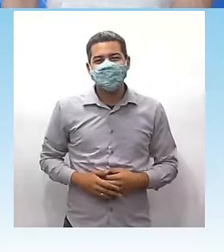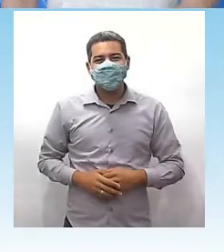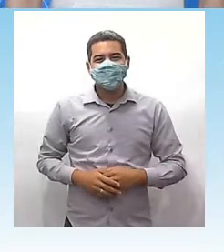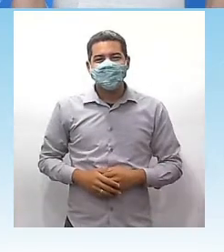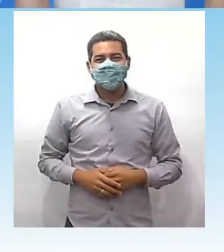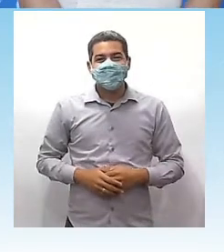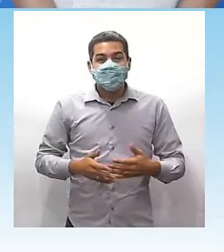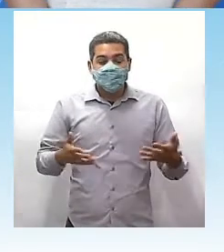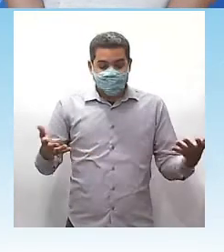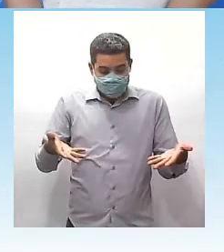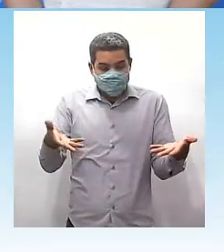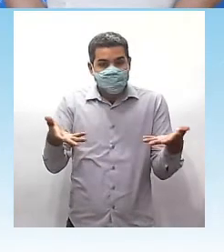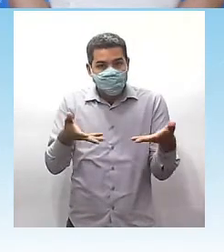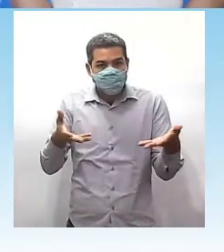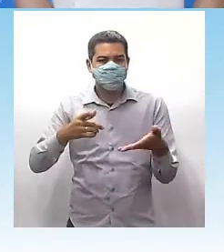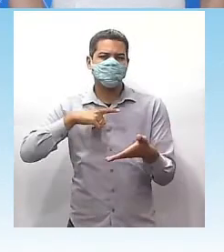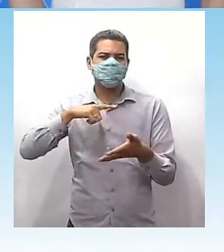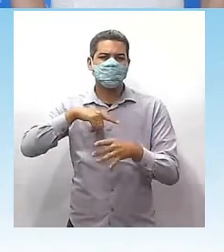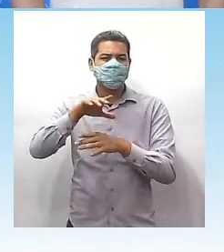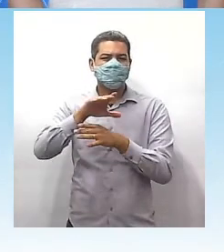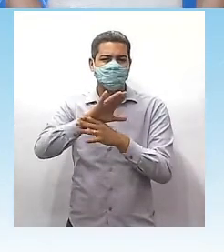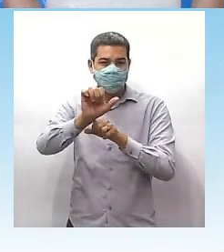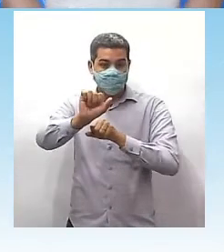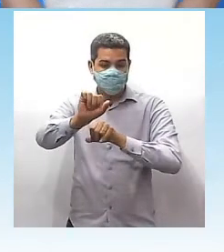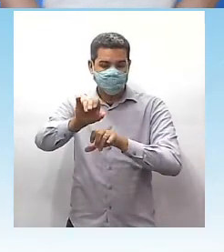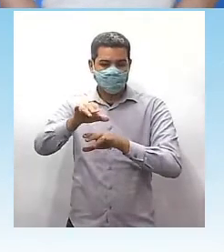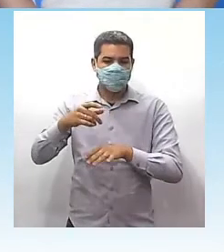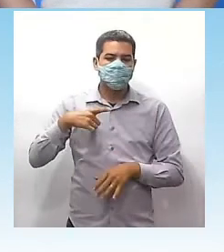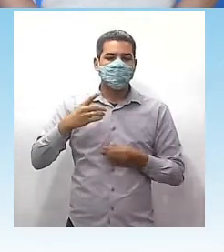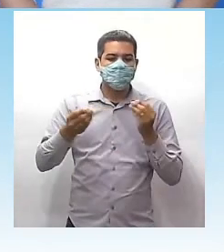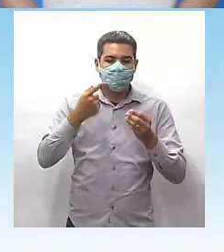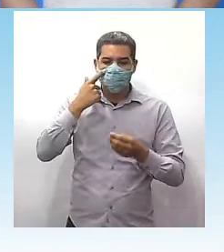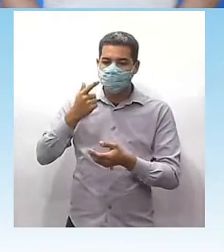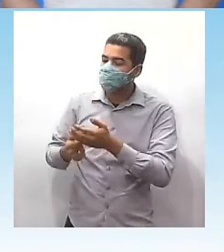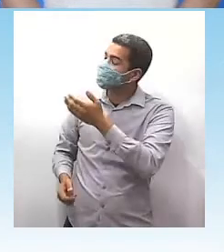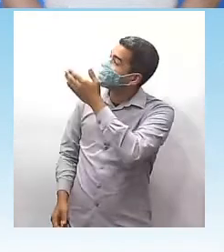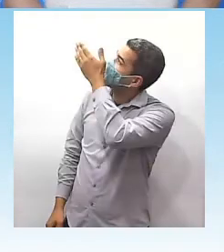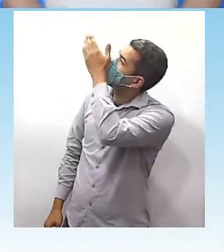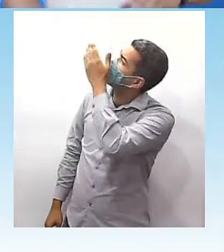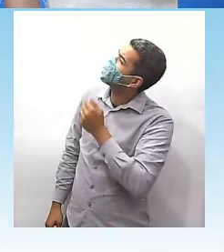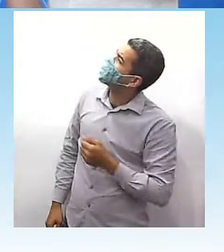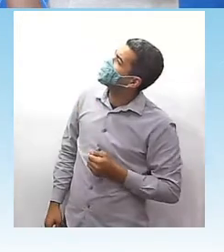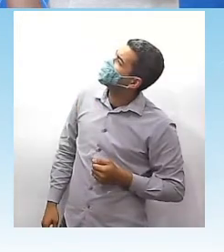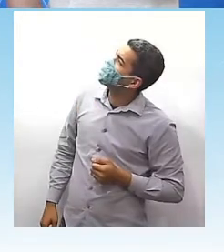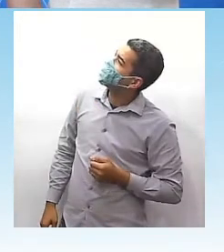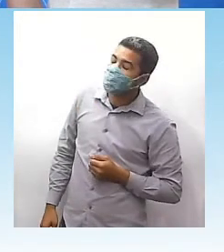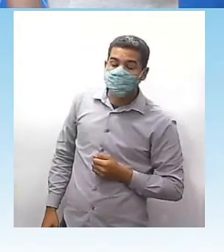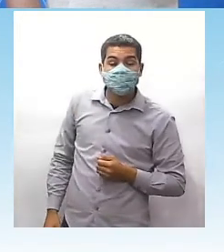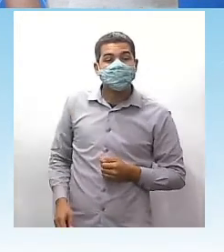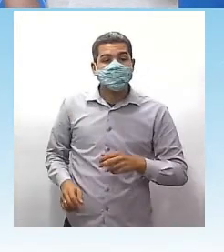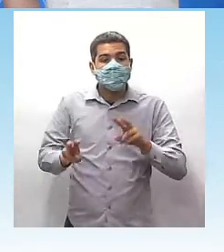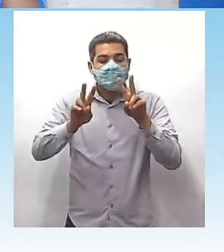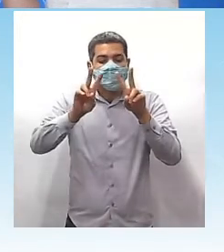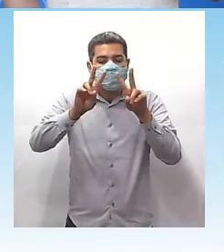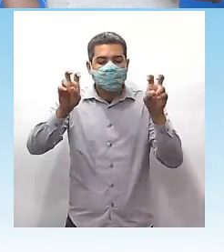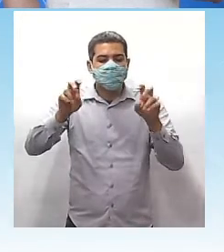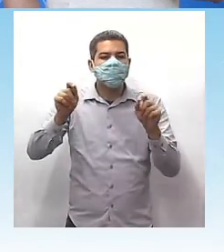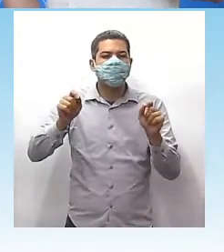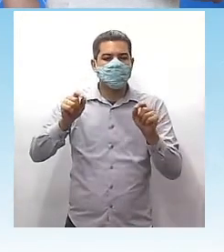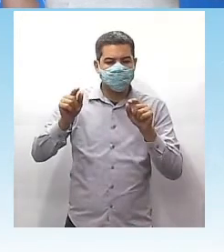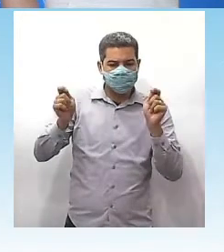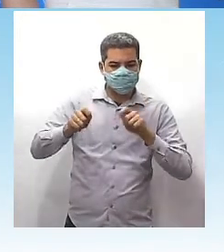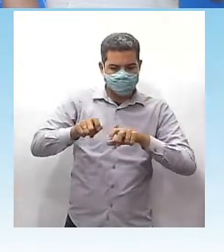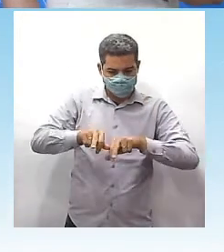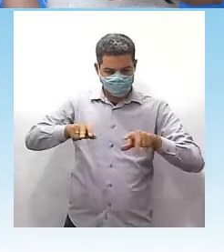Manuel, vamos mostrar para eles aí a nossa videoaula de hoje. Probabilidade estatística. Já vou começar falando para vocês. Não